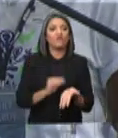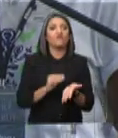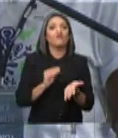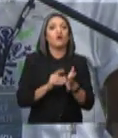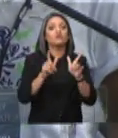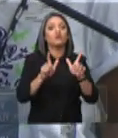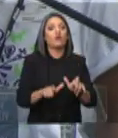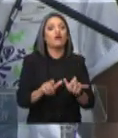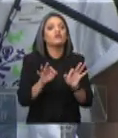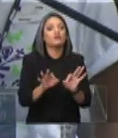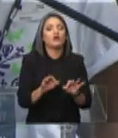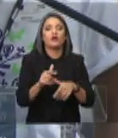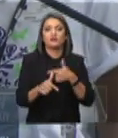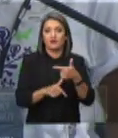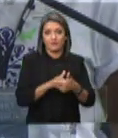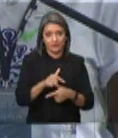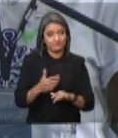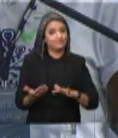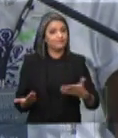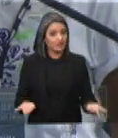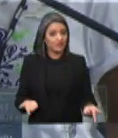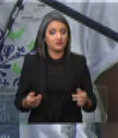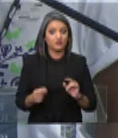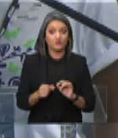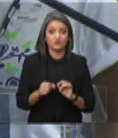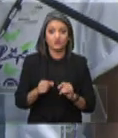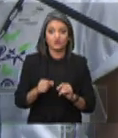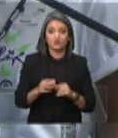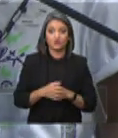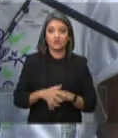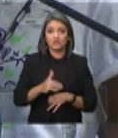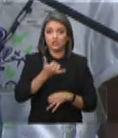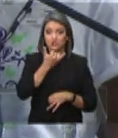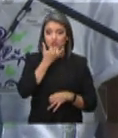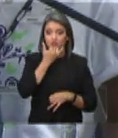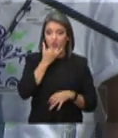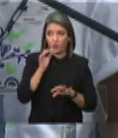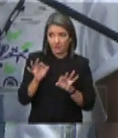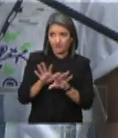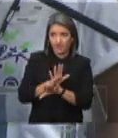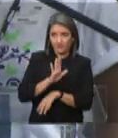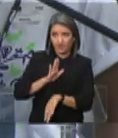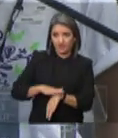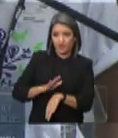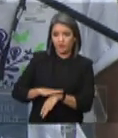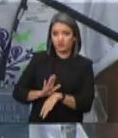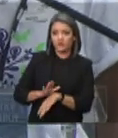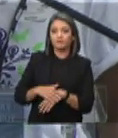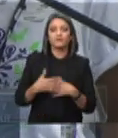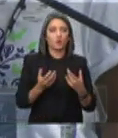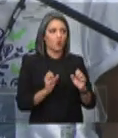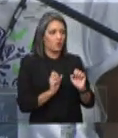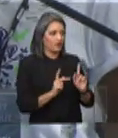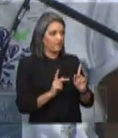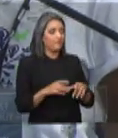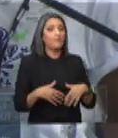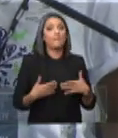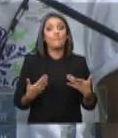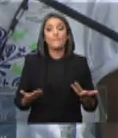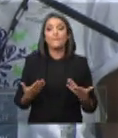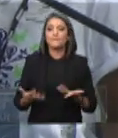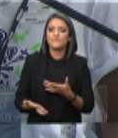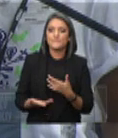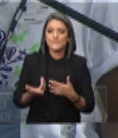trabalho dessa maneira recuperar a discussão Tá bom já Estou finalizando desta maneira